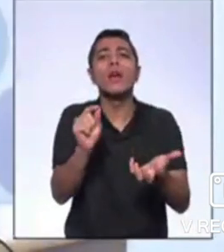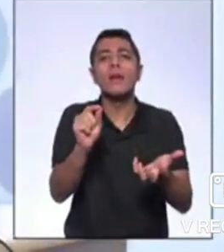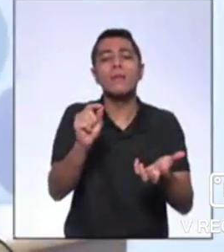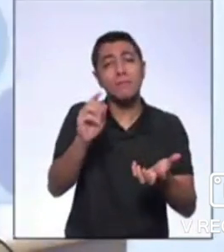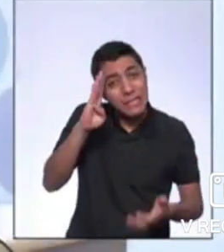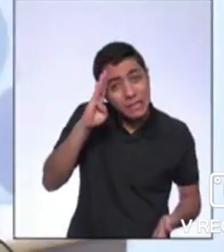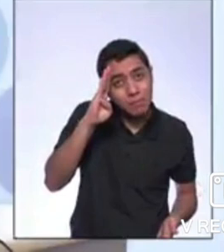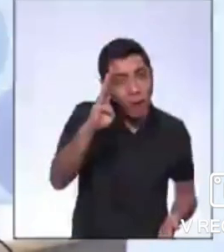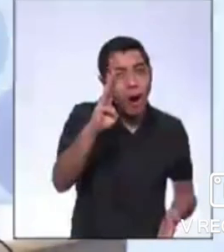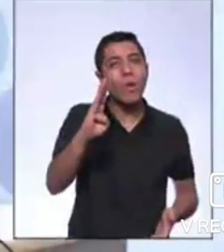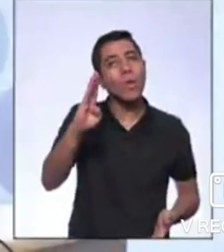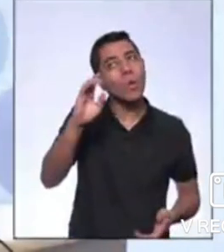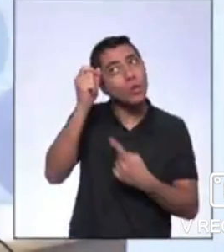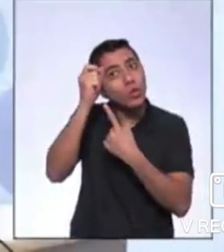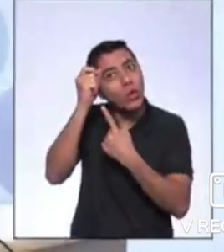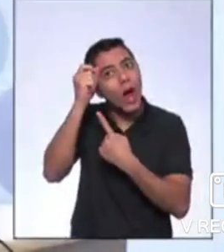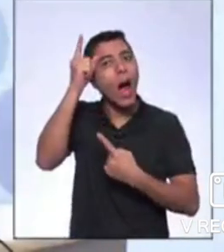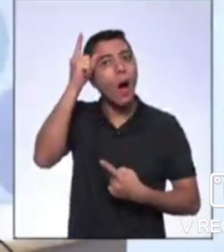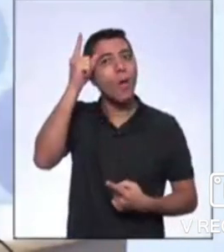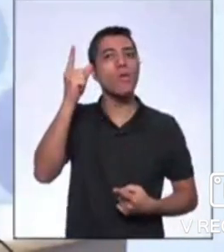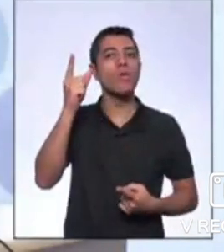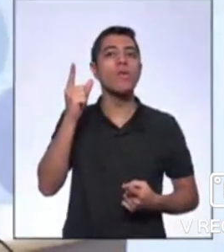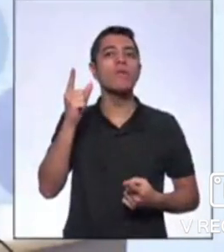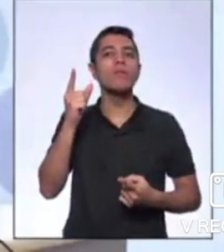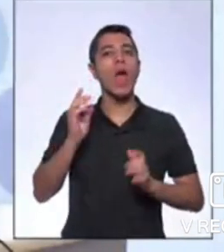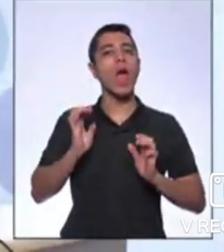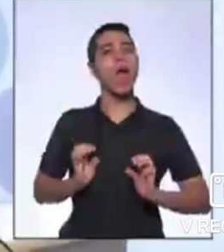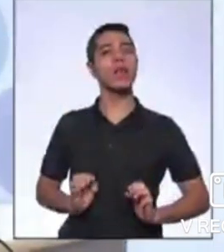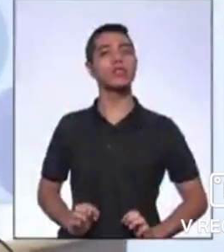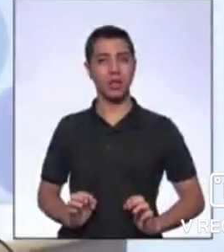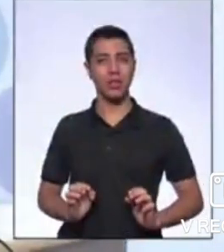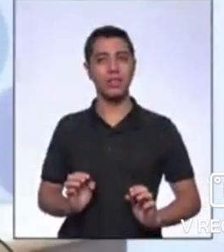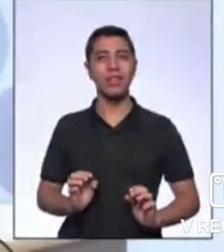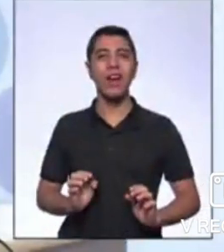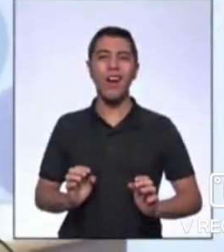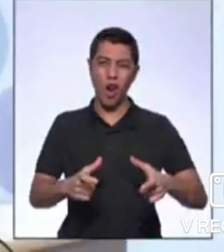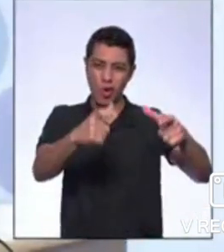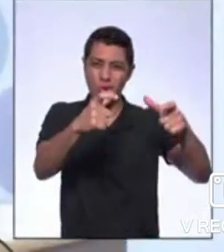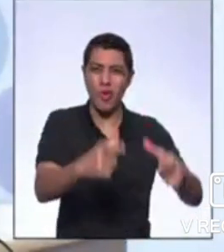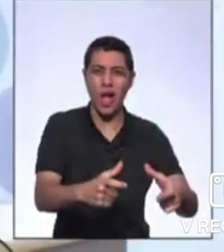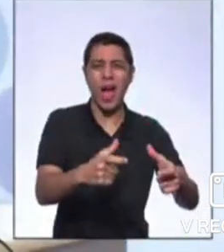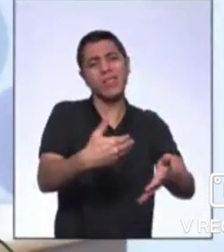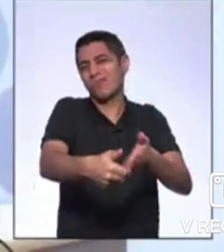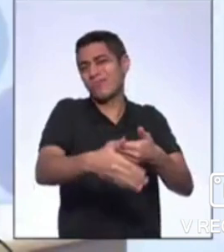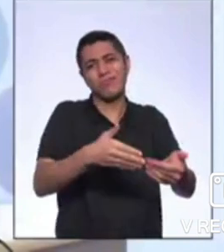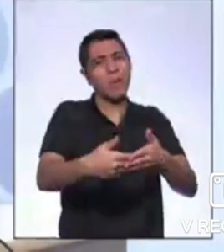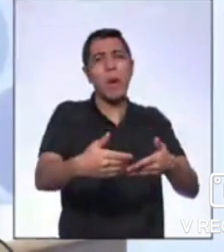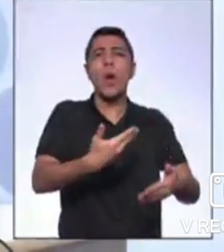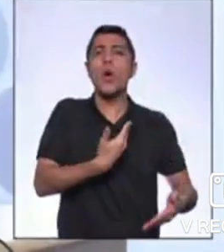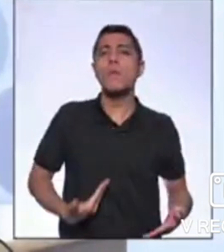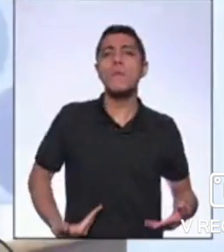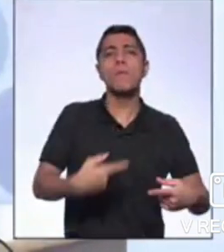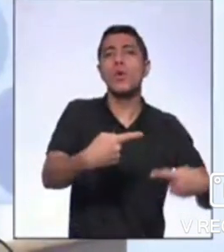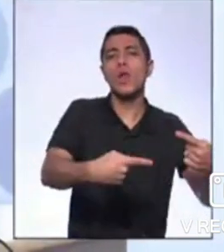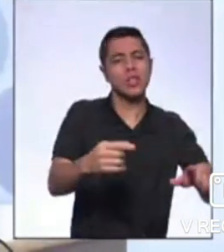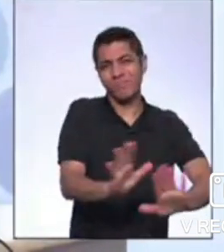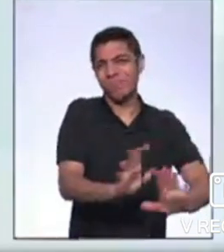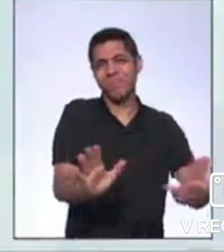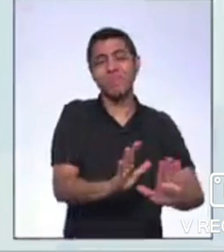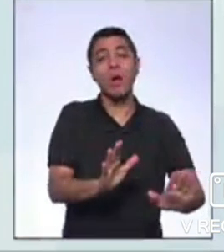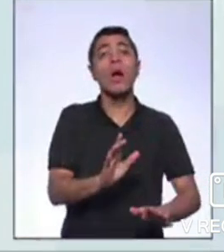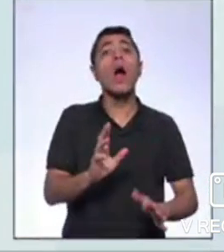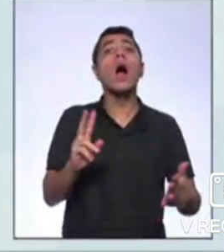que seja via uma ocupação territorial ou uma centralização política, que é a questão do monoteísmo ético